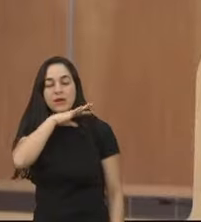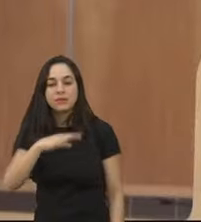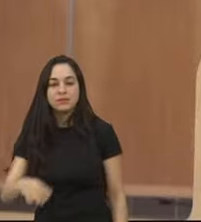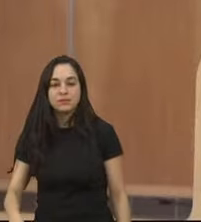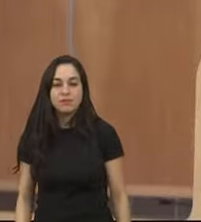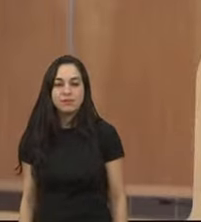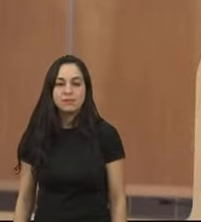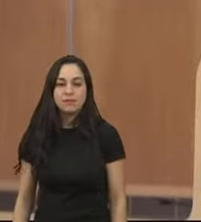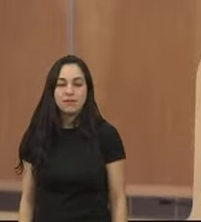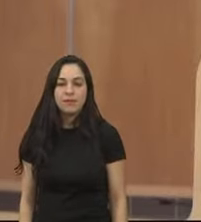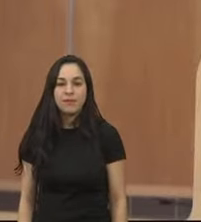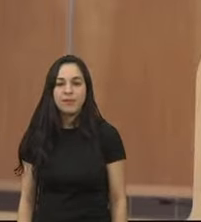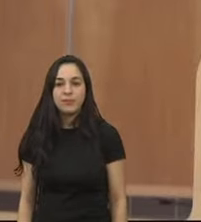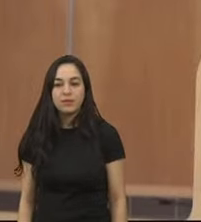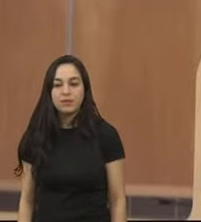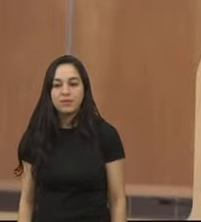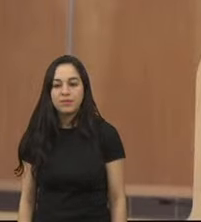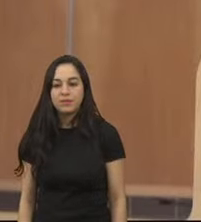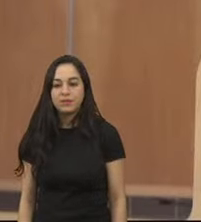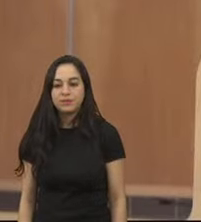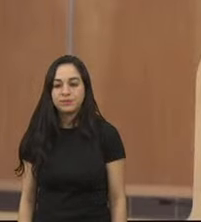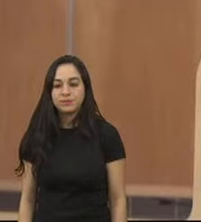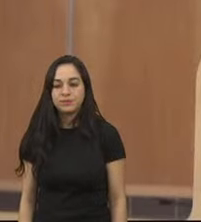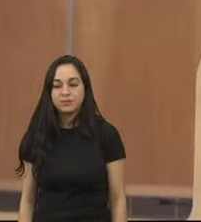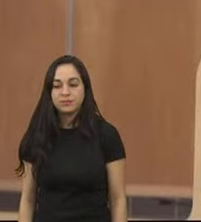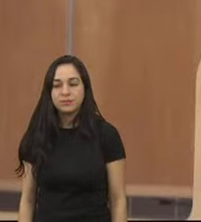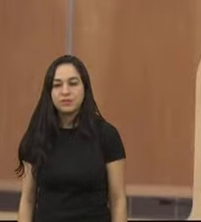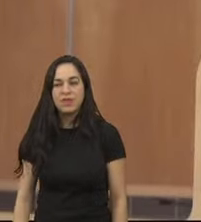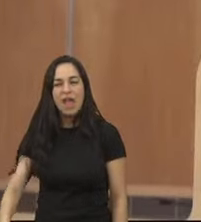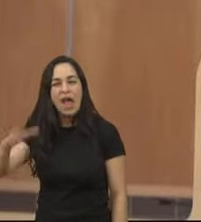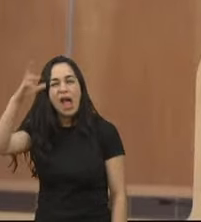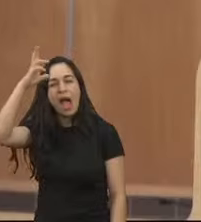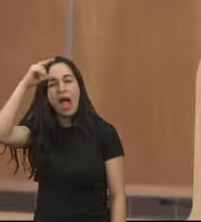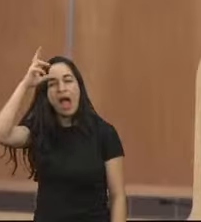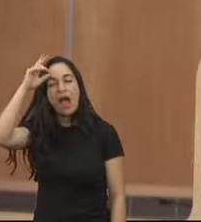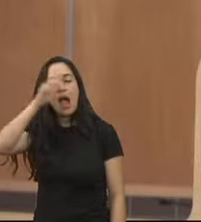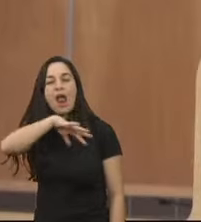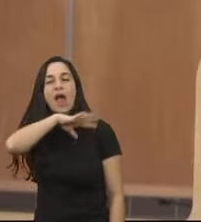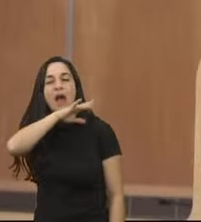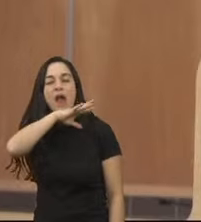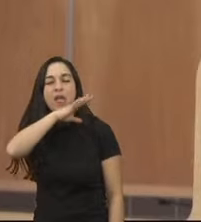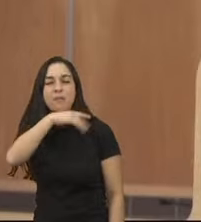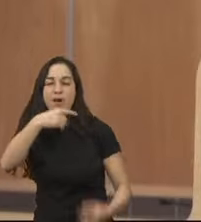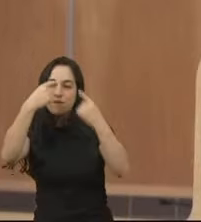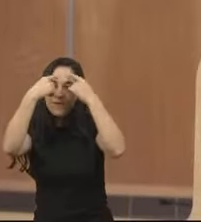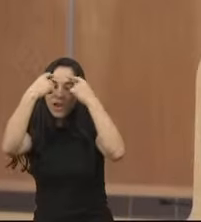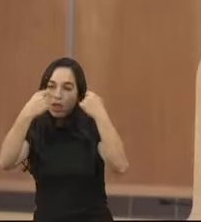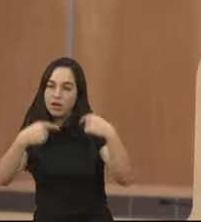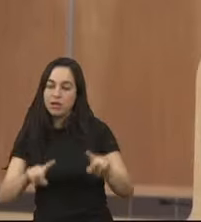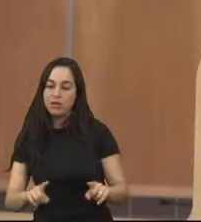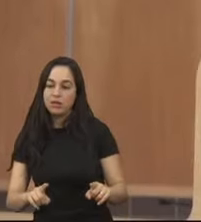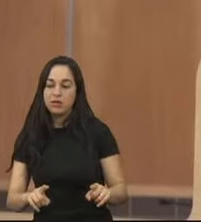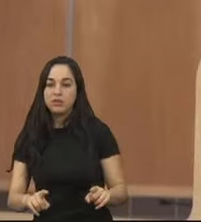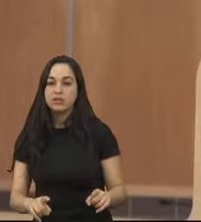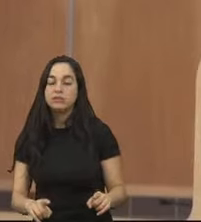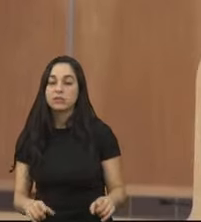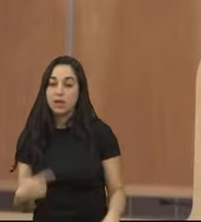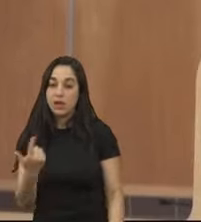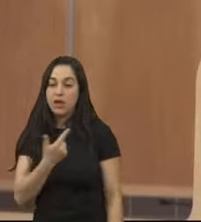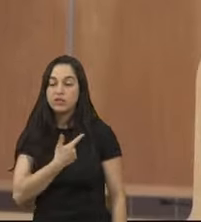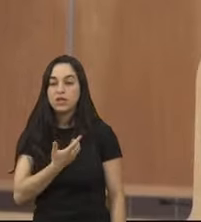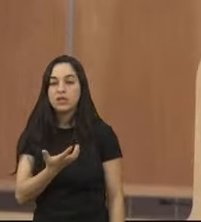às vezes mete o chicote no cavalo, judia do cavalo, do animal, e a gente sabe que isso, pessoal, não é adequado, né, Marcelo? A gente